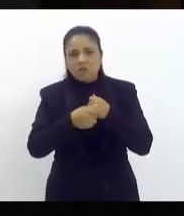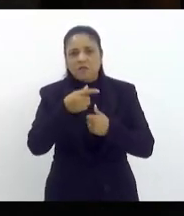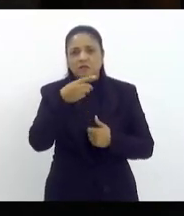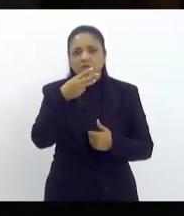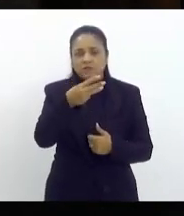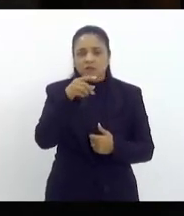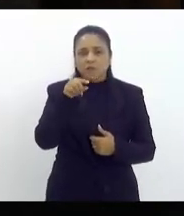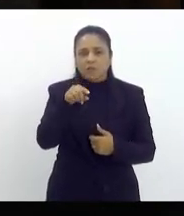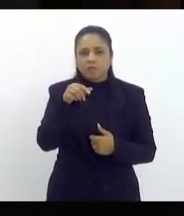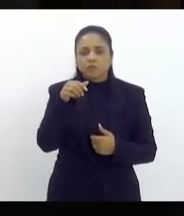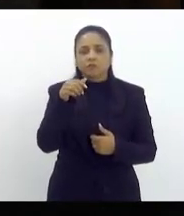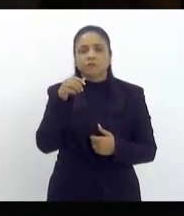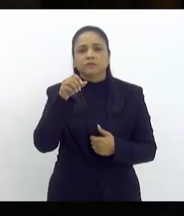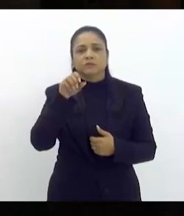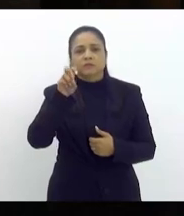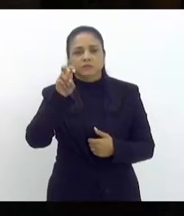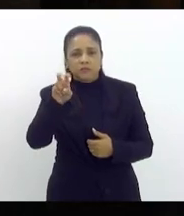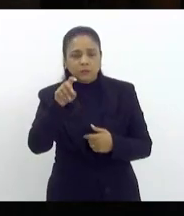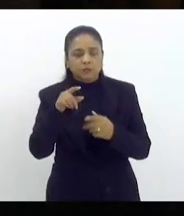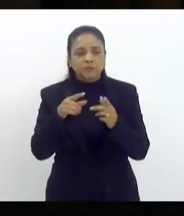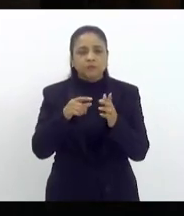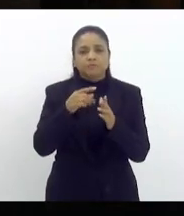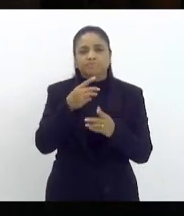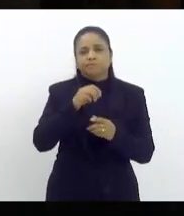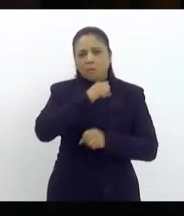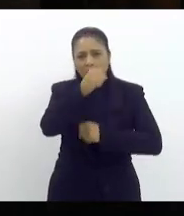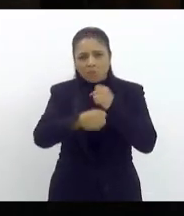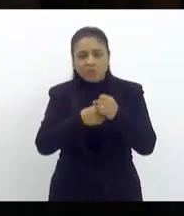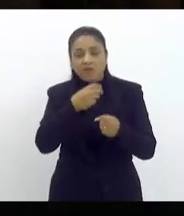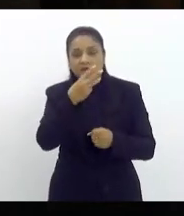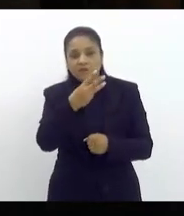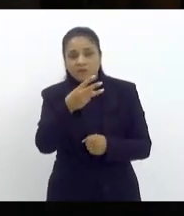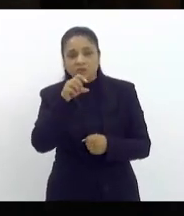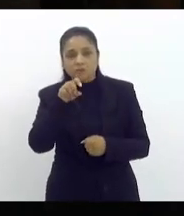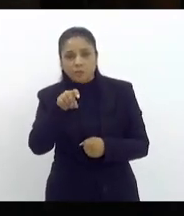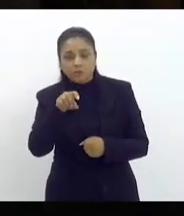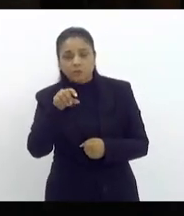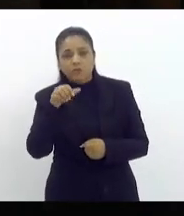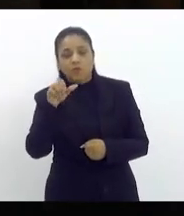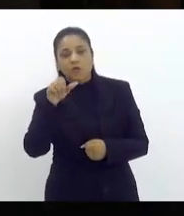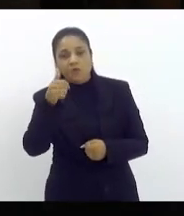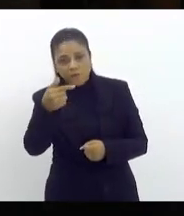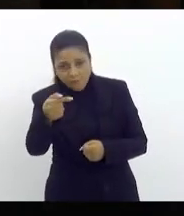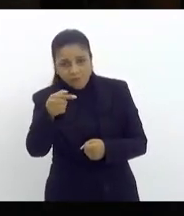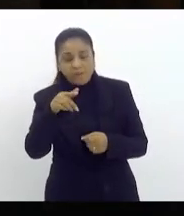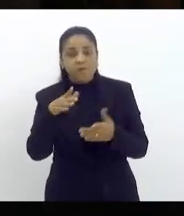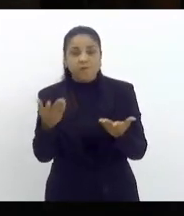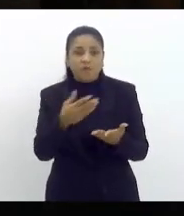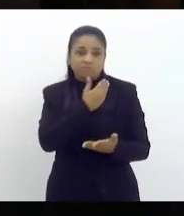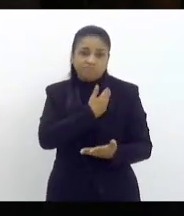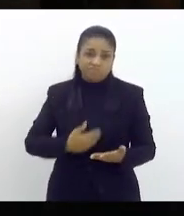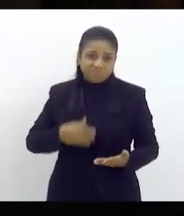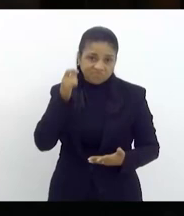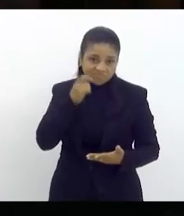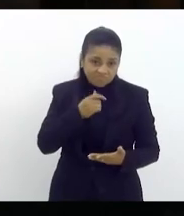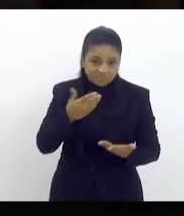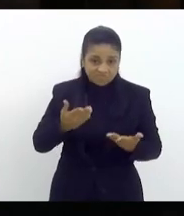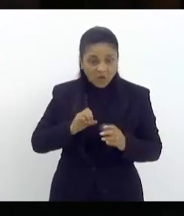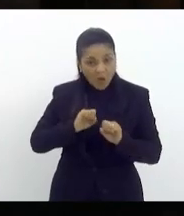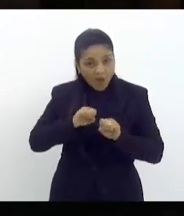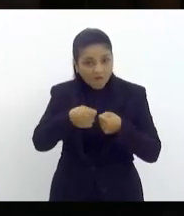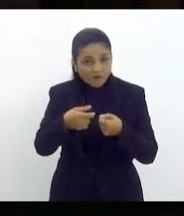próximo e aí por conta dessa irresponsabilidade porque Cláudio Castro não é governador a partir de hoje eu reforço